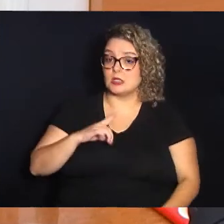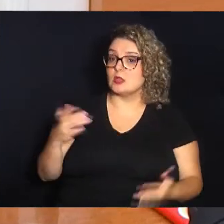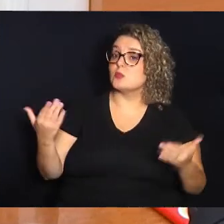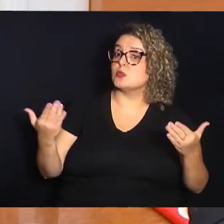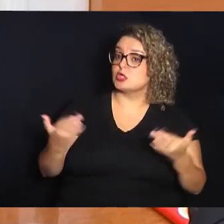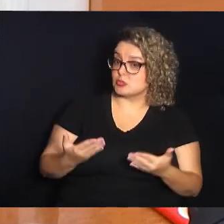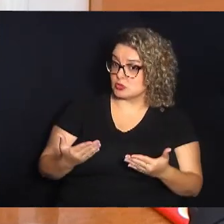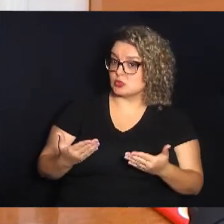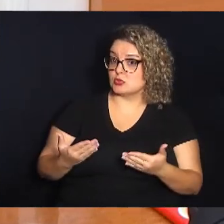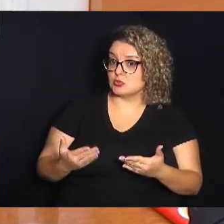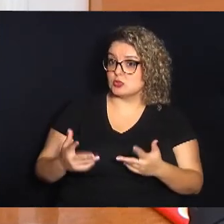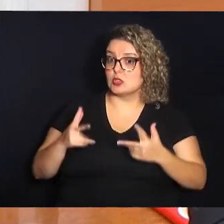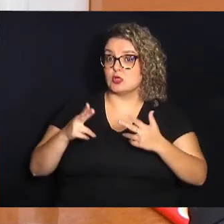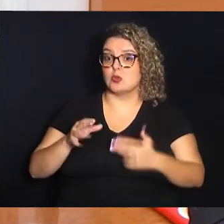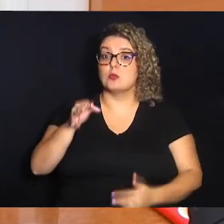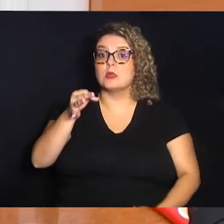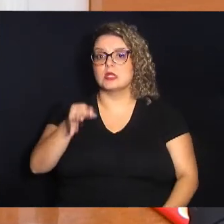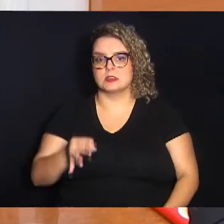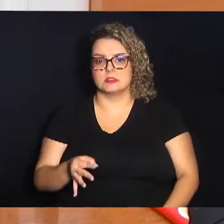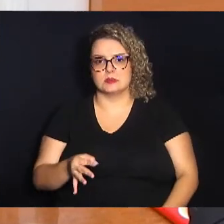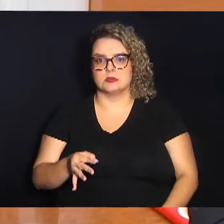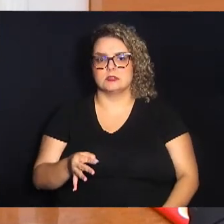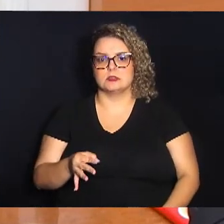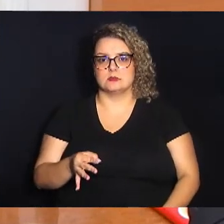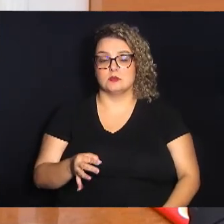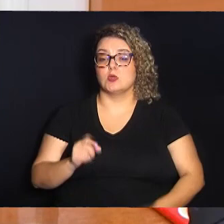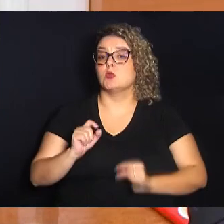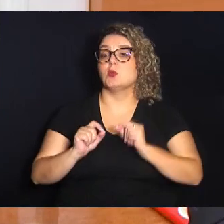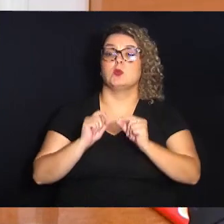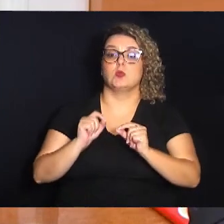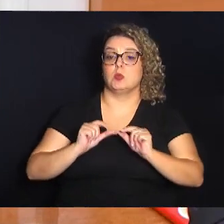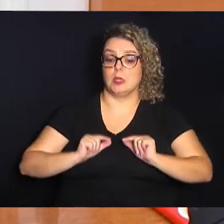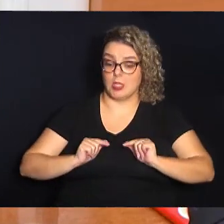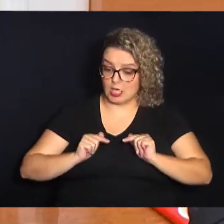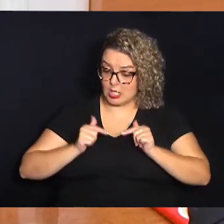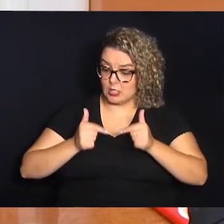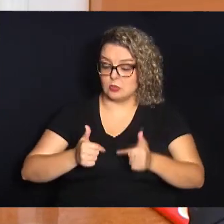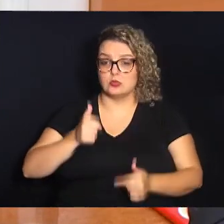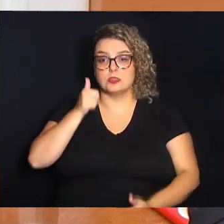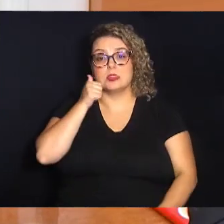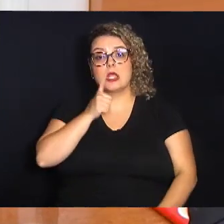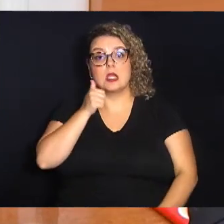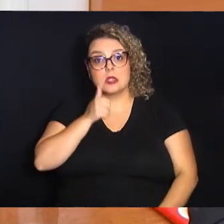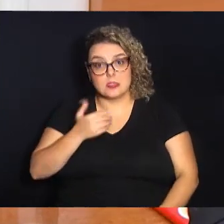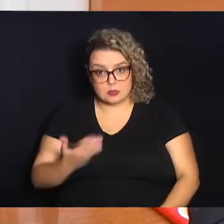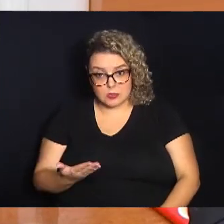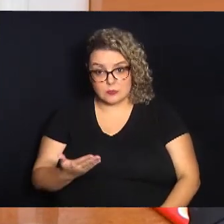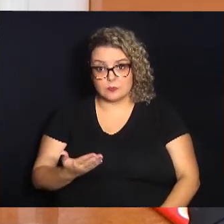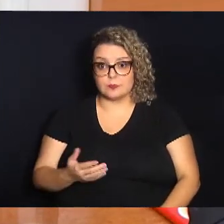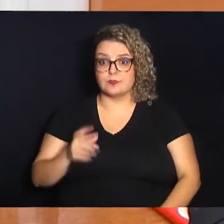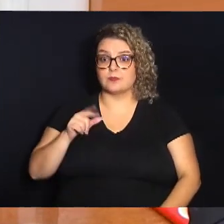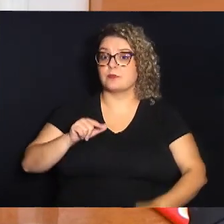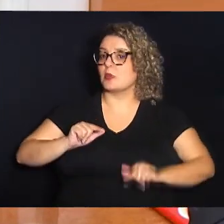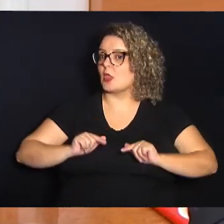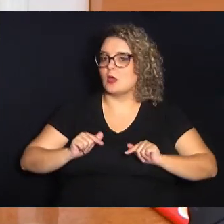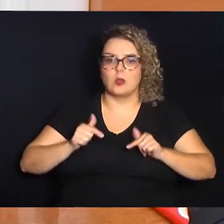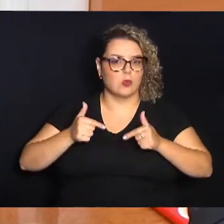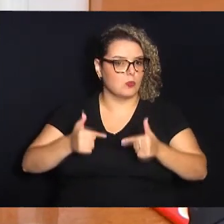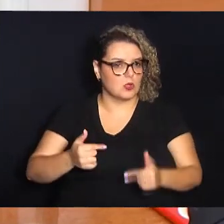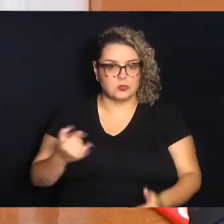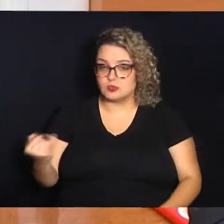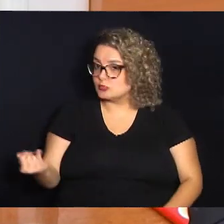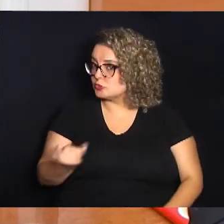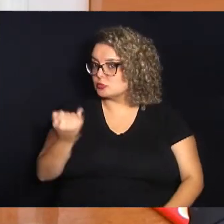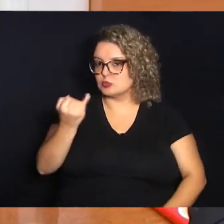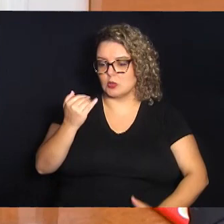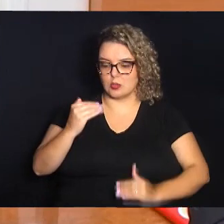temos hoje como uma certeza de que a luta das mulheres é uma